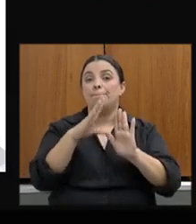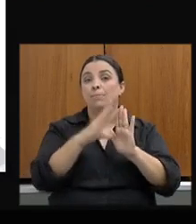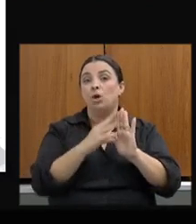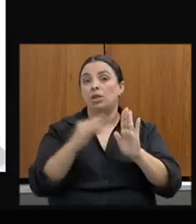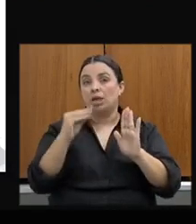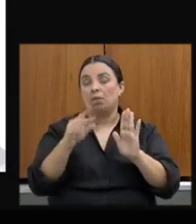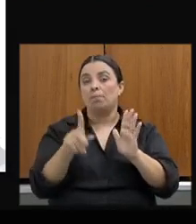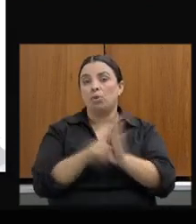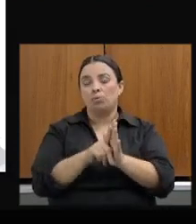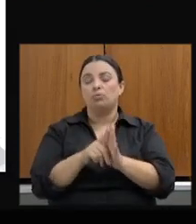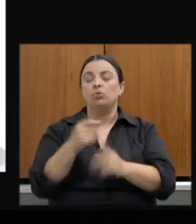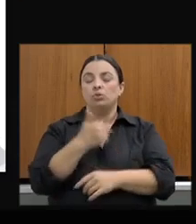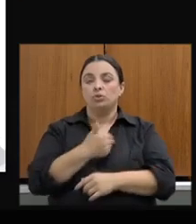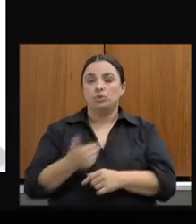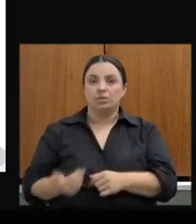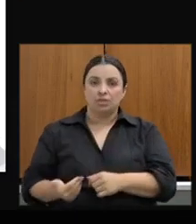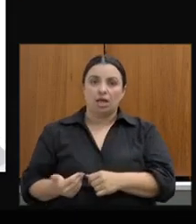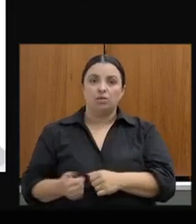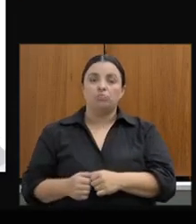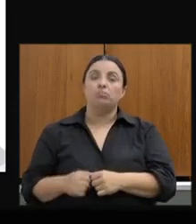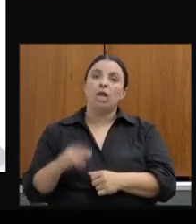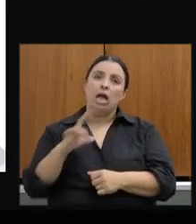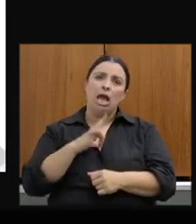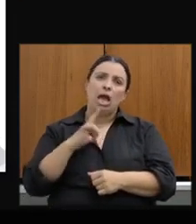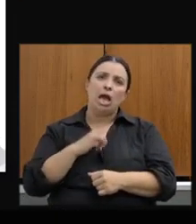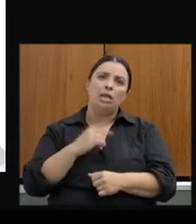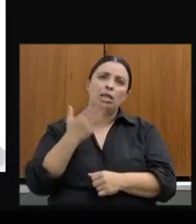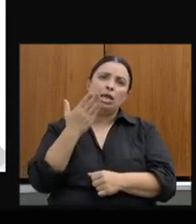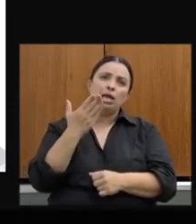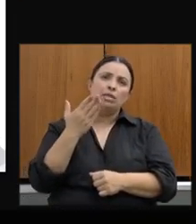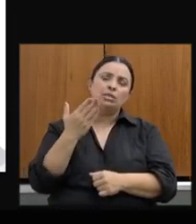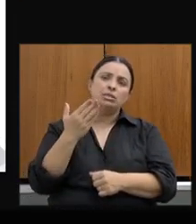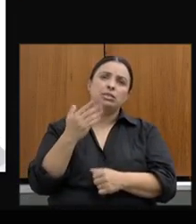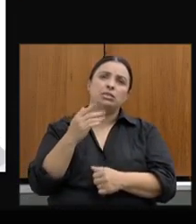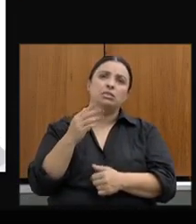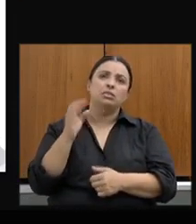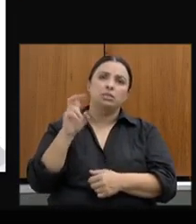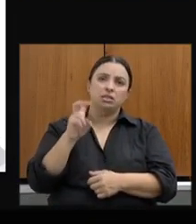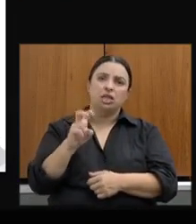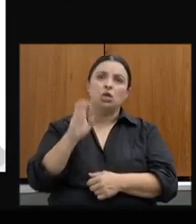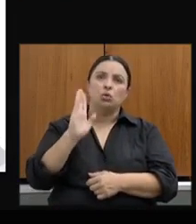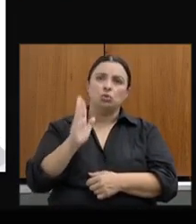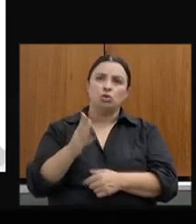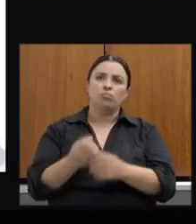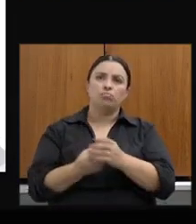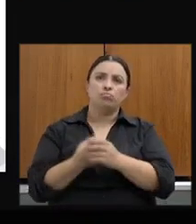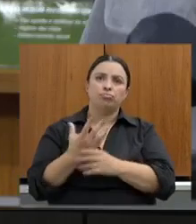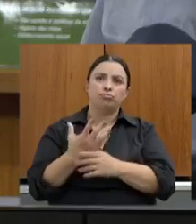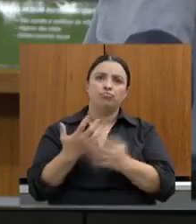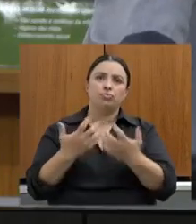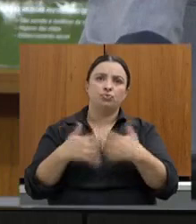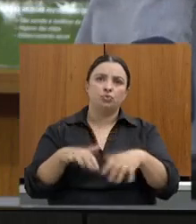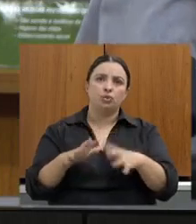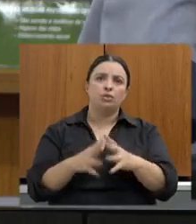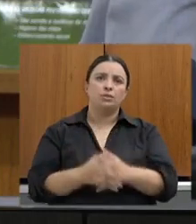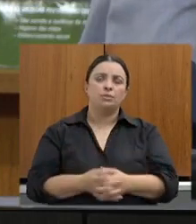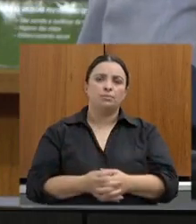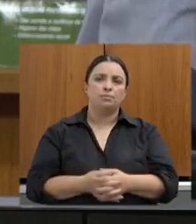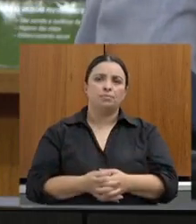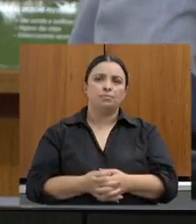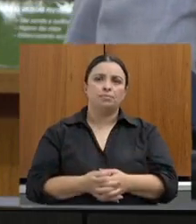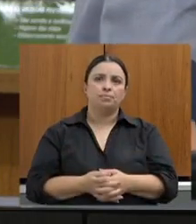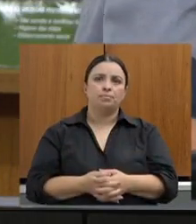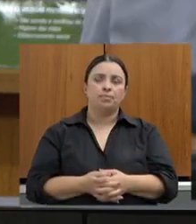estado e aí nós temos estas cinco implantadas pode passar depois